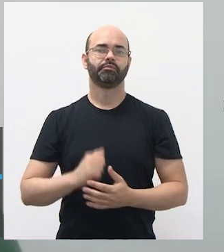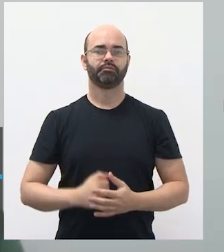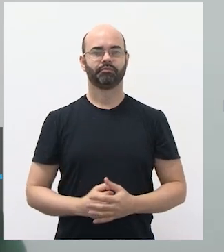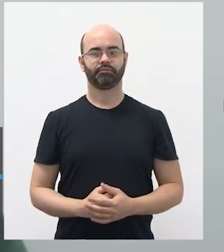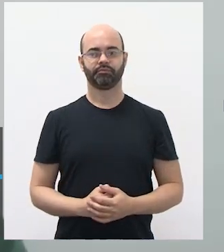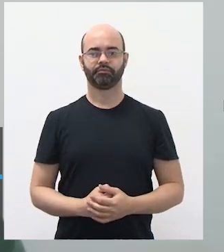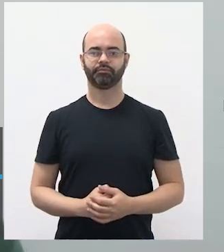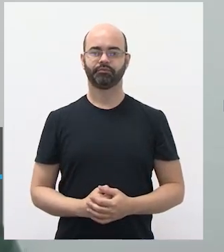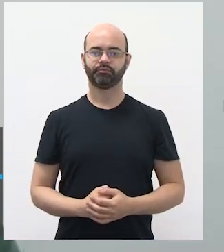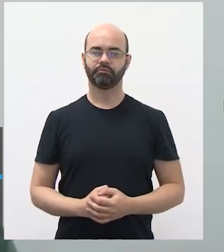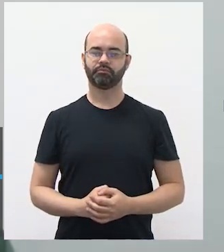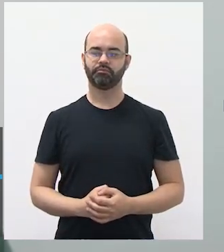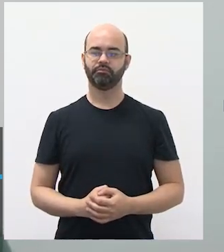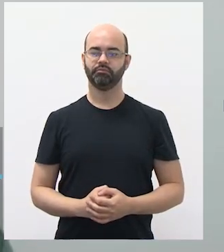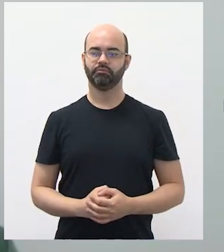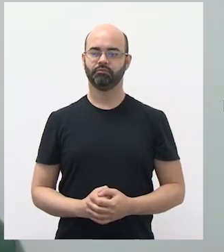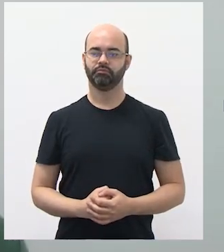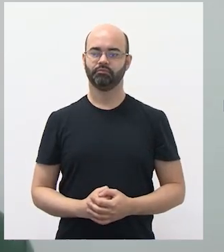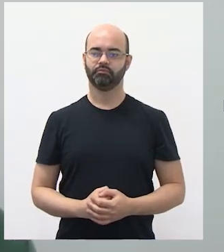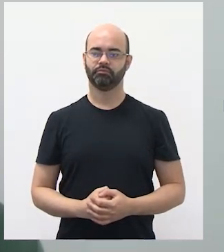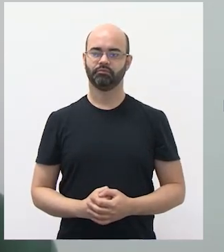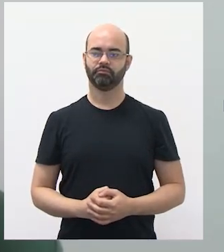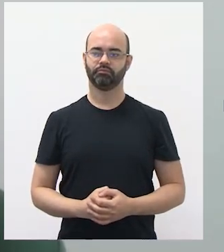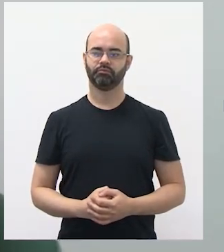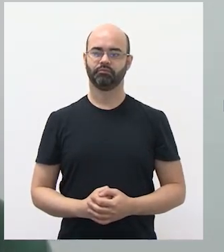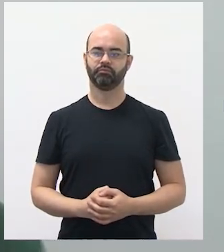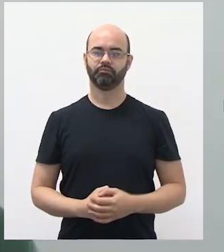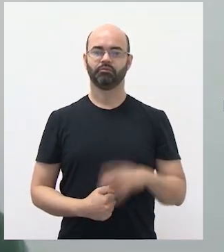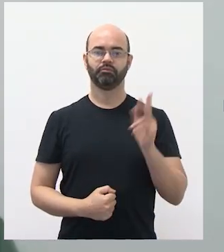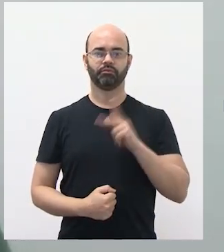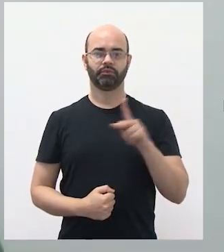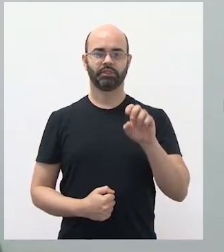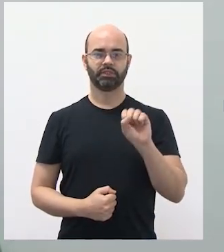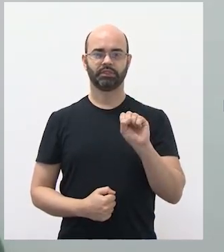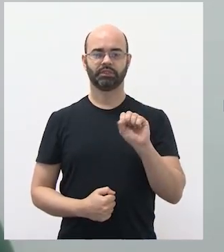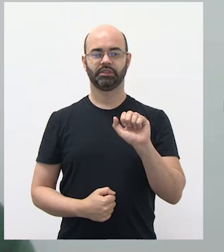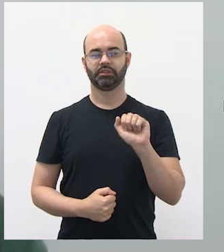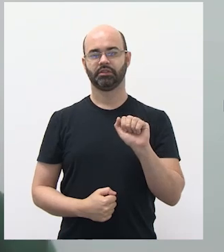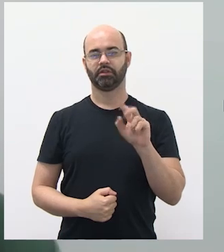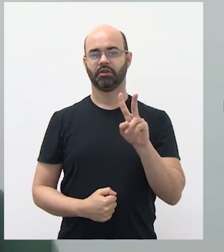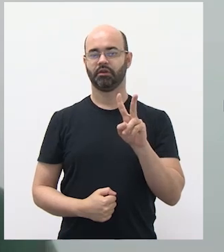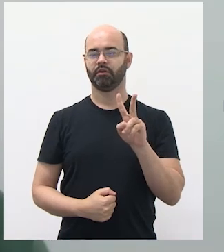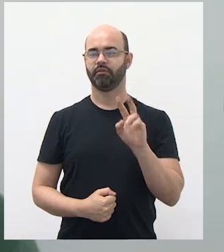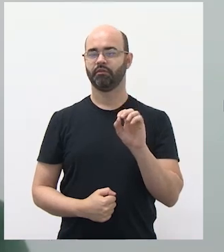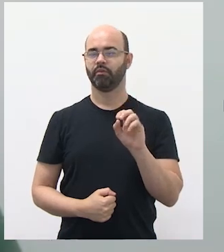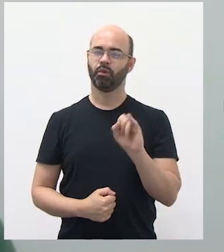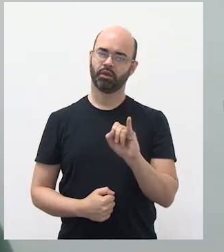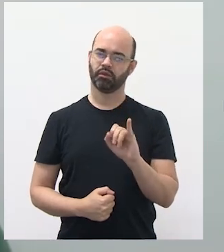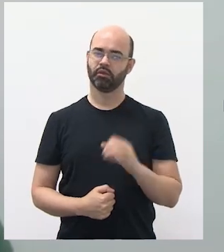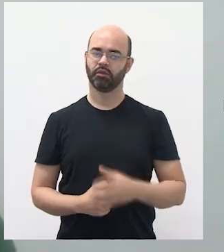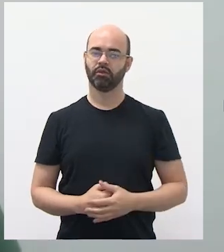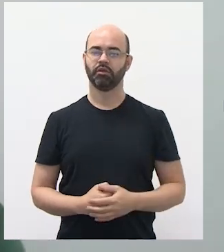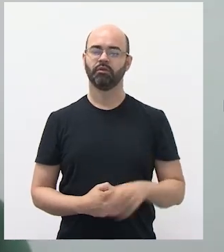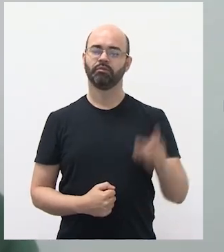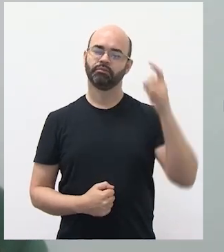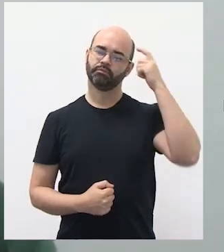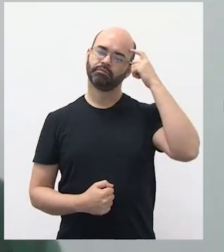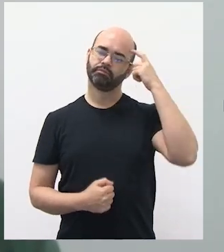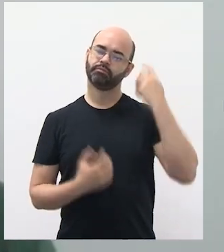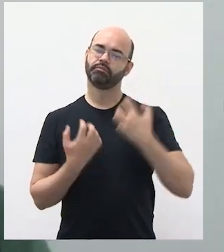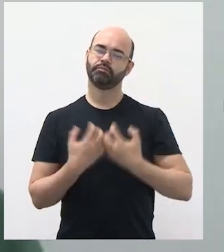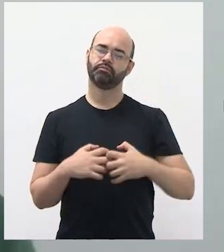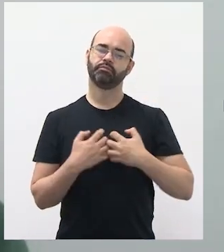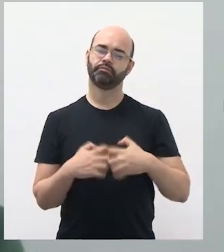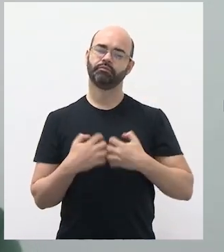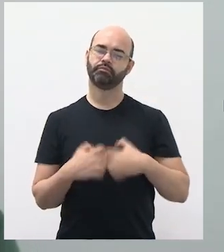Eu vou trazer aqui uma fala do professor Savoia, que pensa um pouco essas diferenças, né,